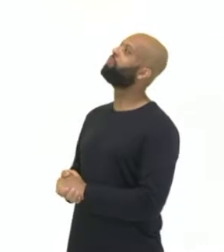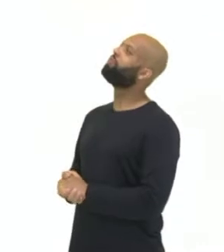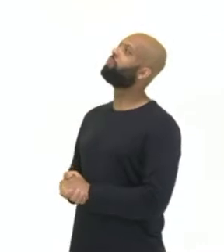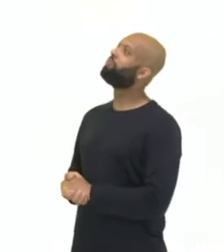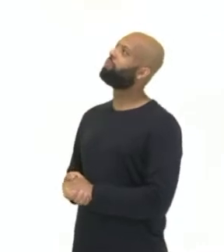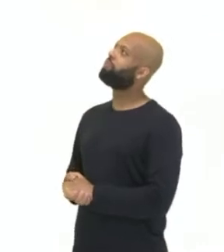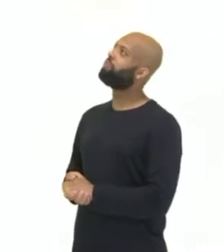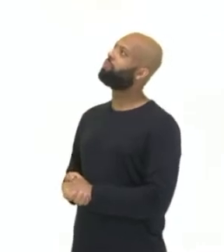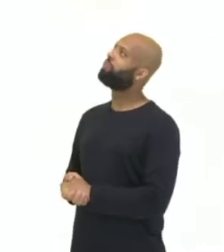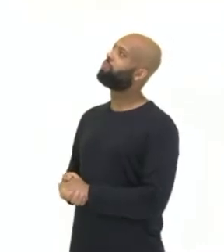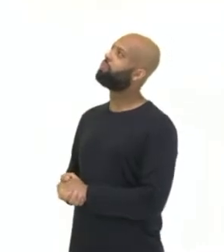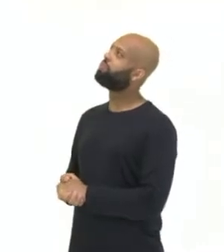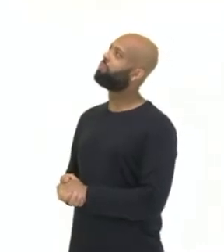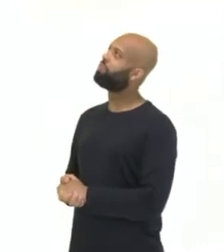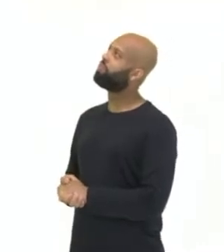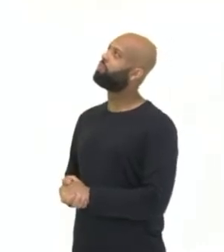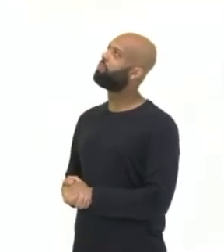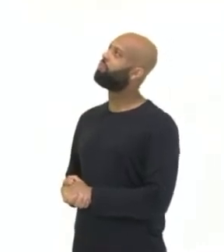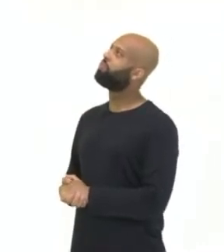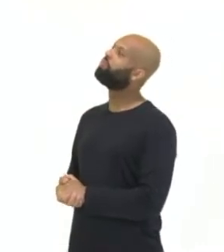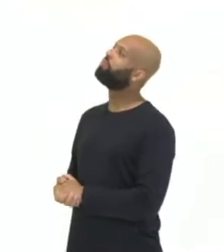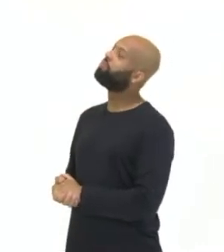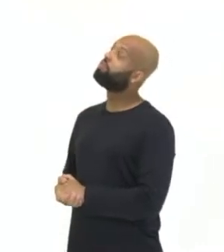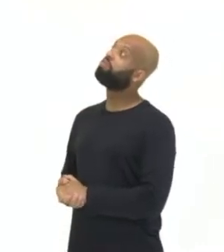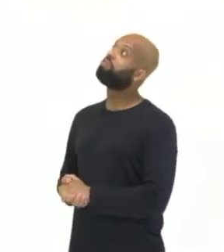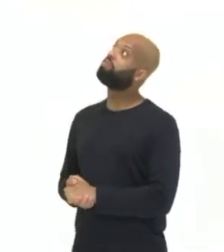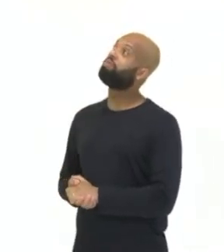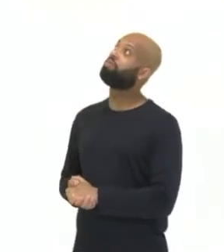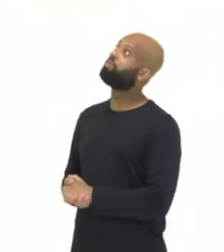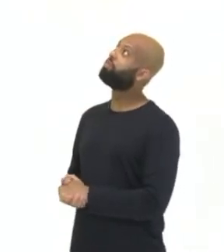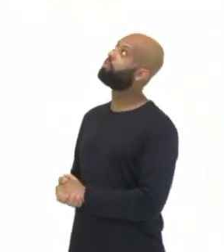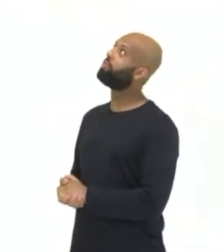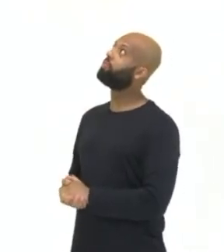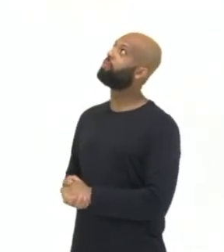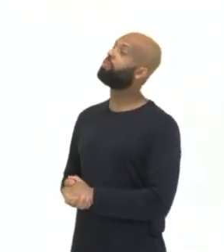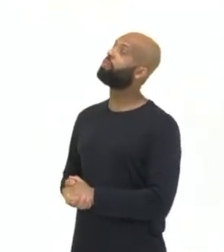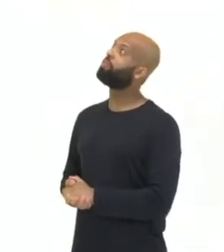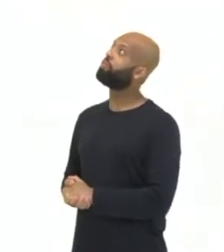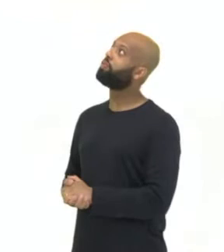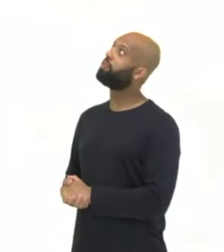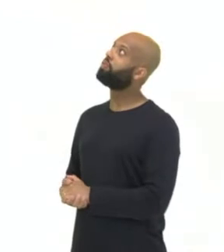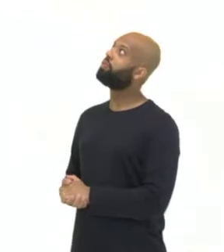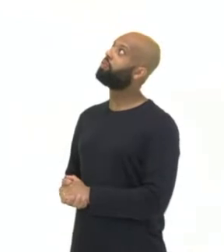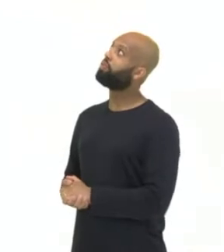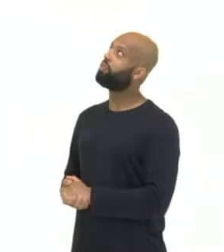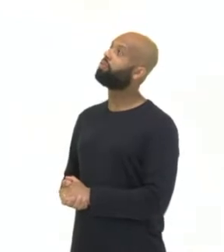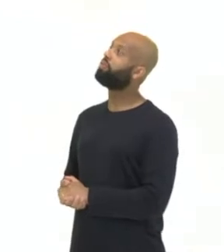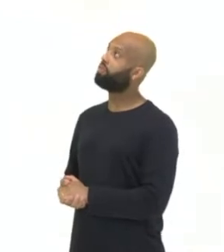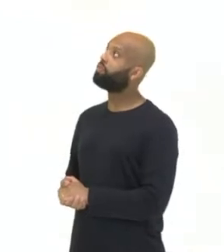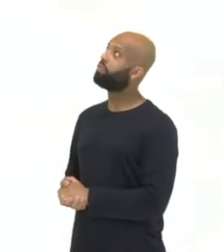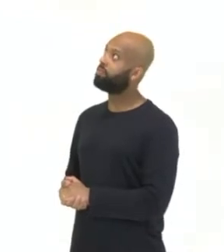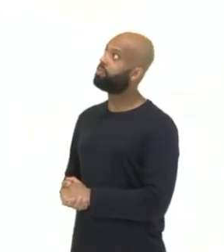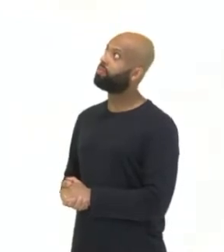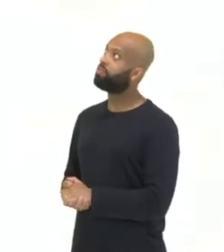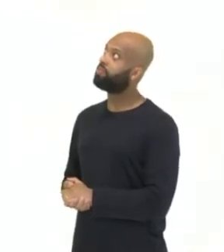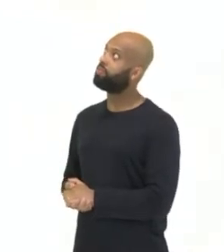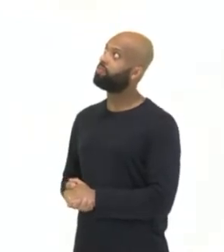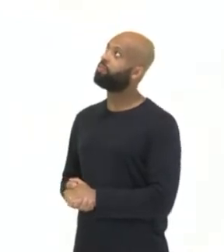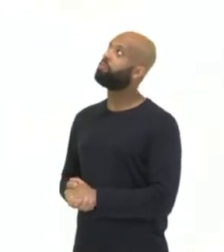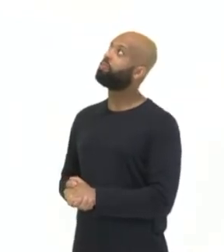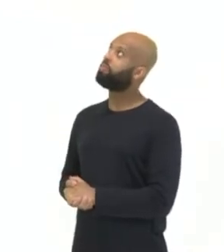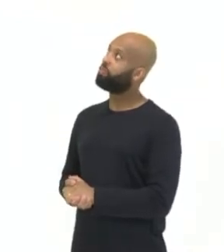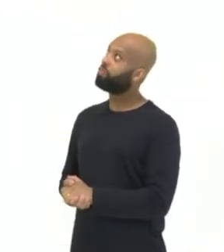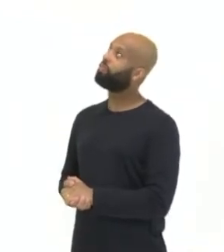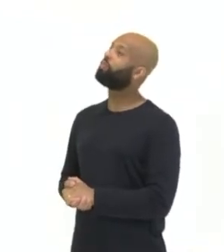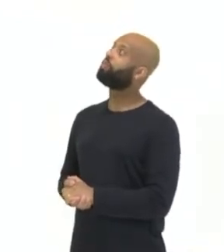Alegrete dizem que o causo se deu em Itaqui. Os de Itaqui dizem que foi no Alegrete. Outros juram